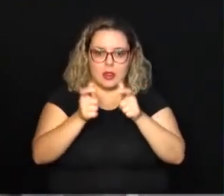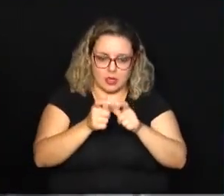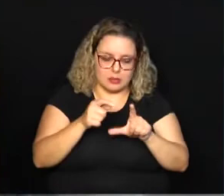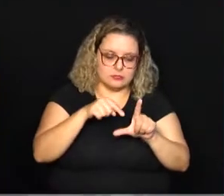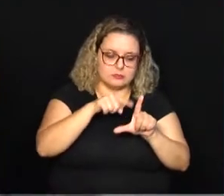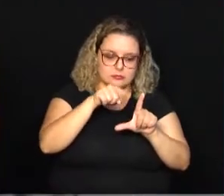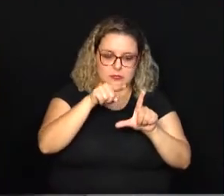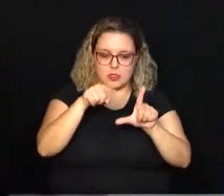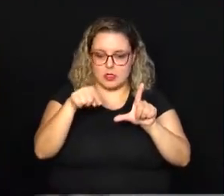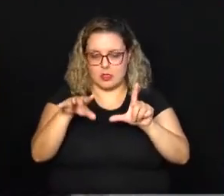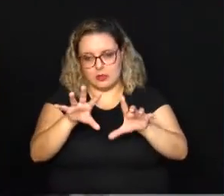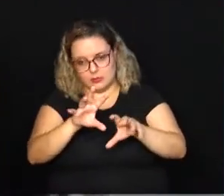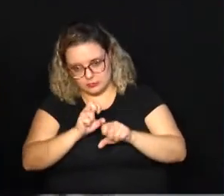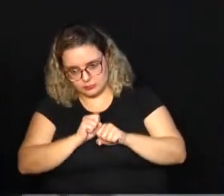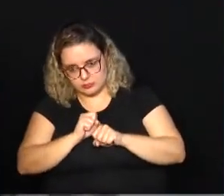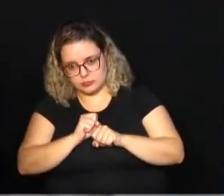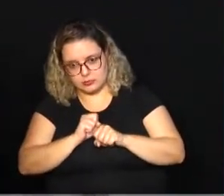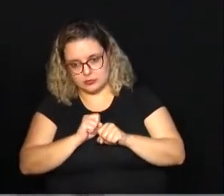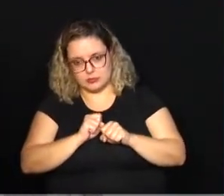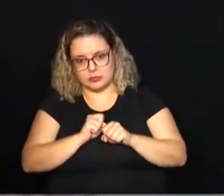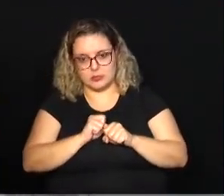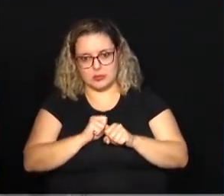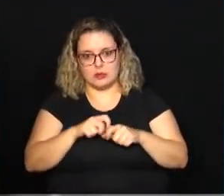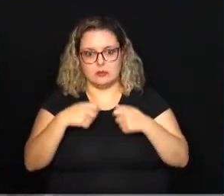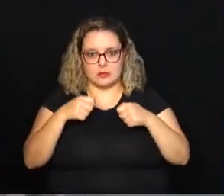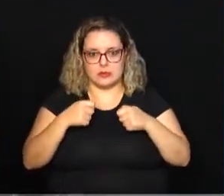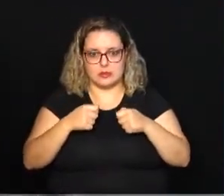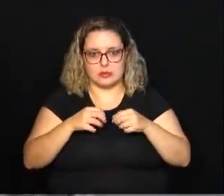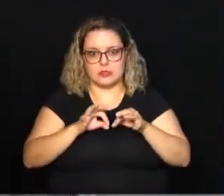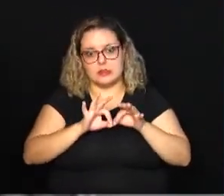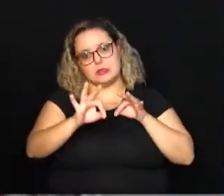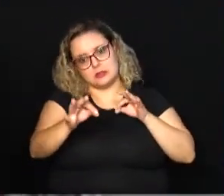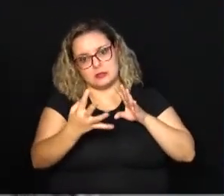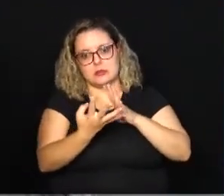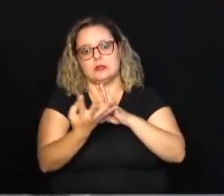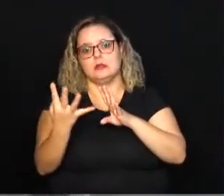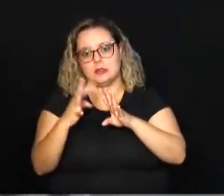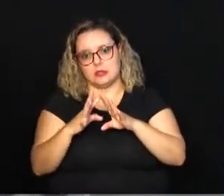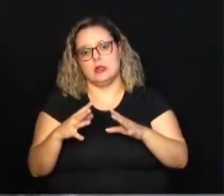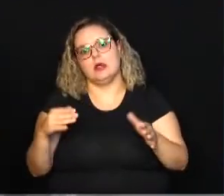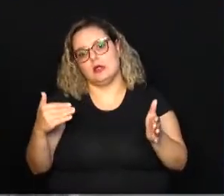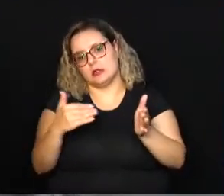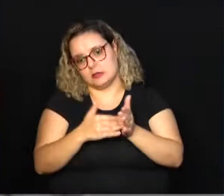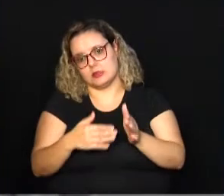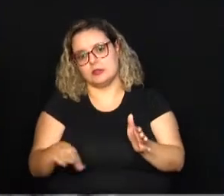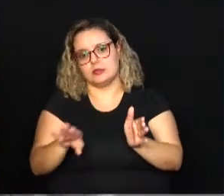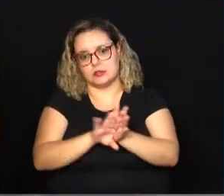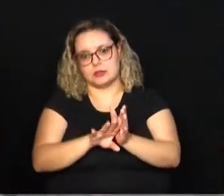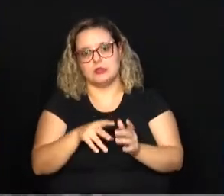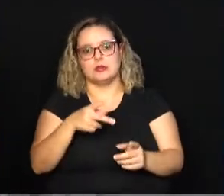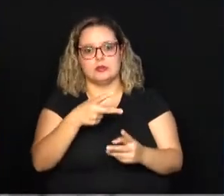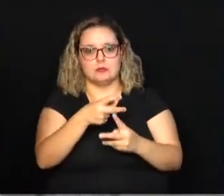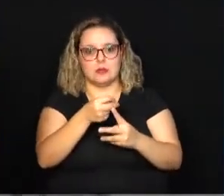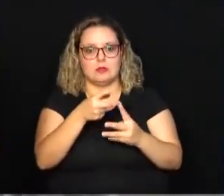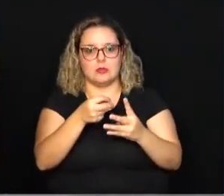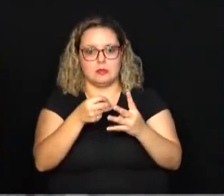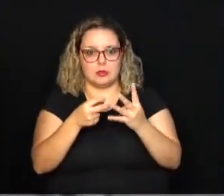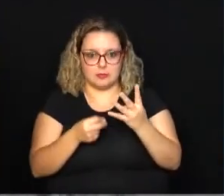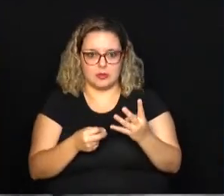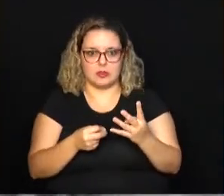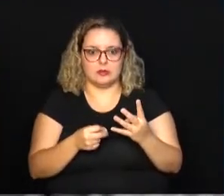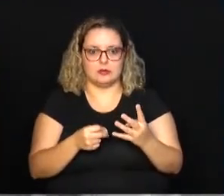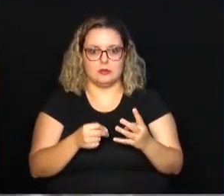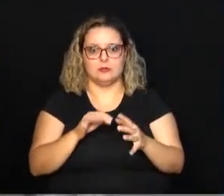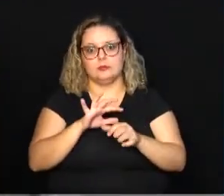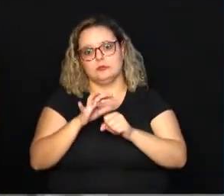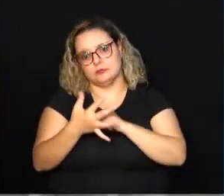contaminação, então você precisa ampliar o isolamento, né? Enquanto não vem a vacina, porque afinal, né, a vacina é a grande questão aí. Até